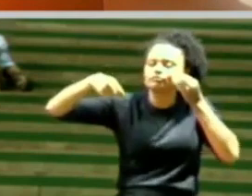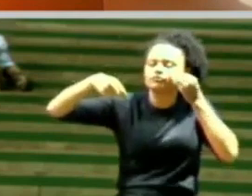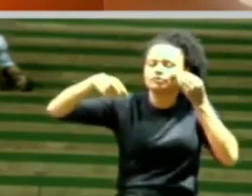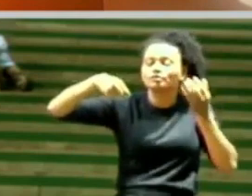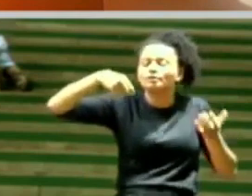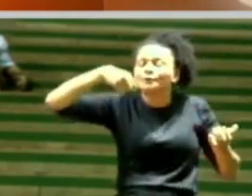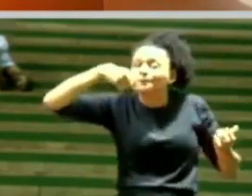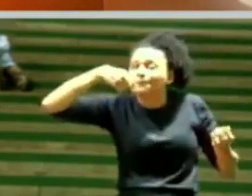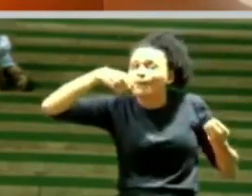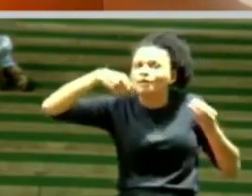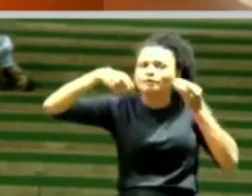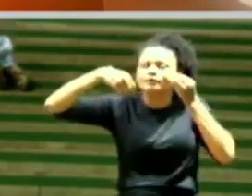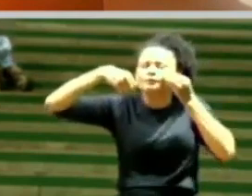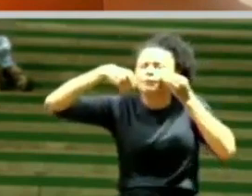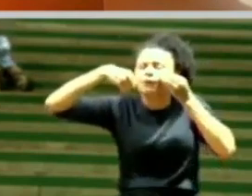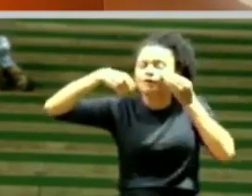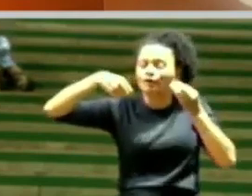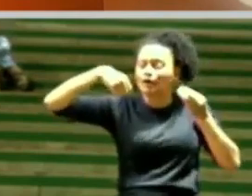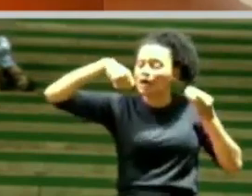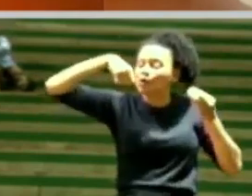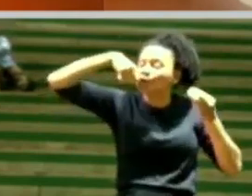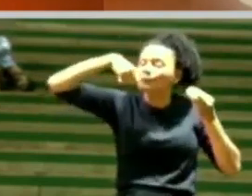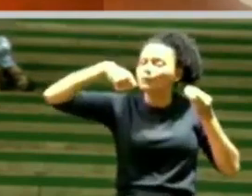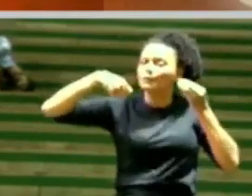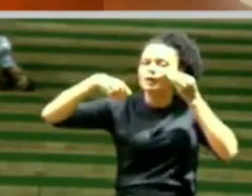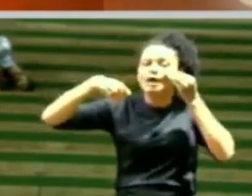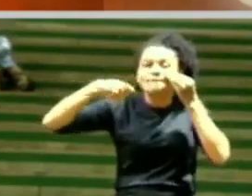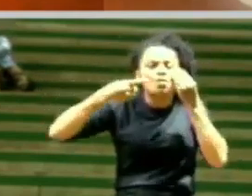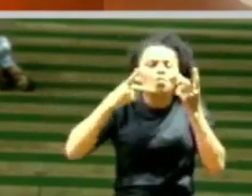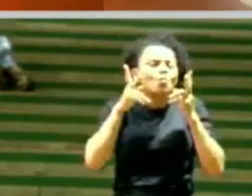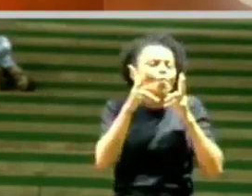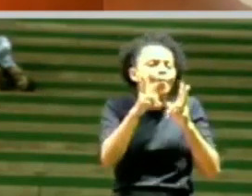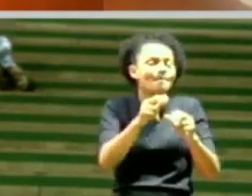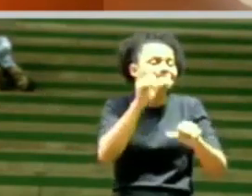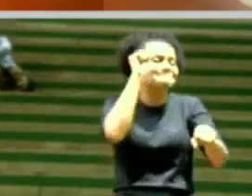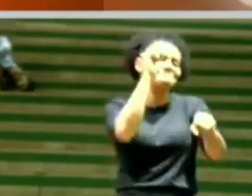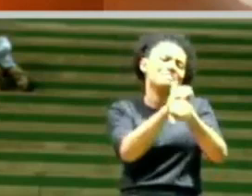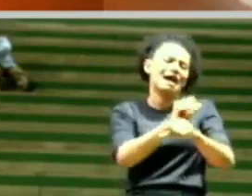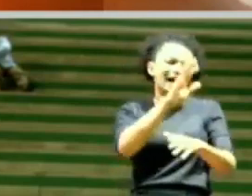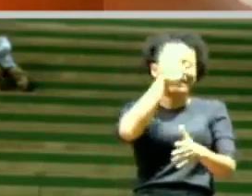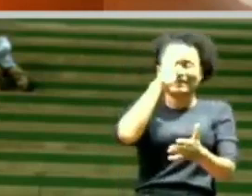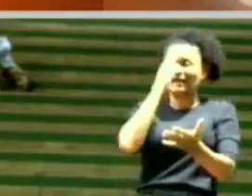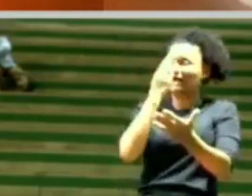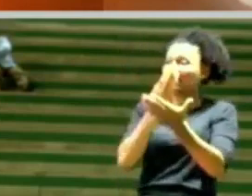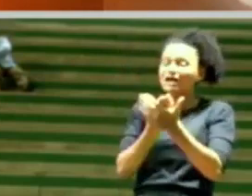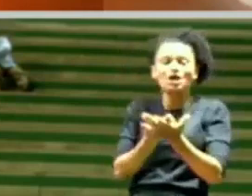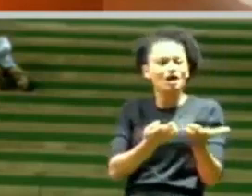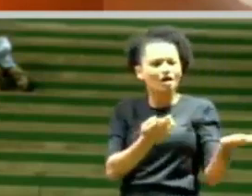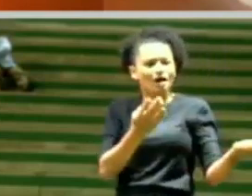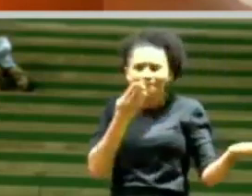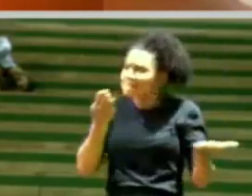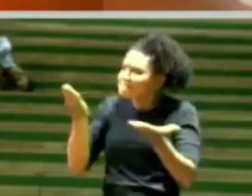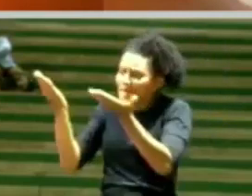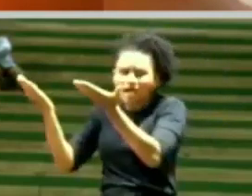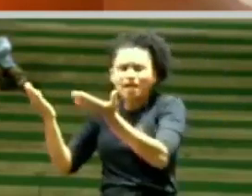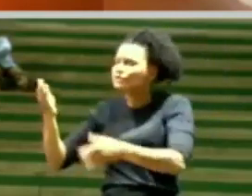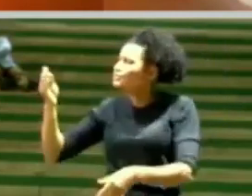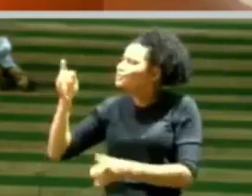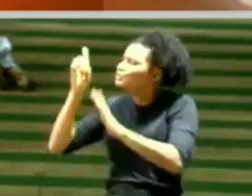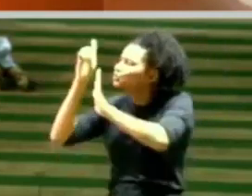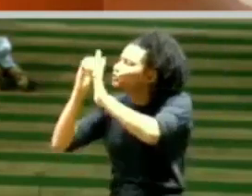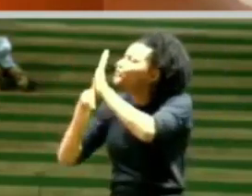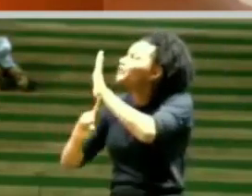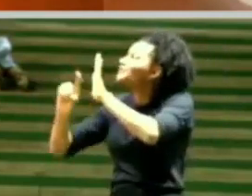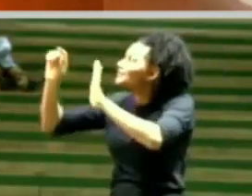aqui. Dá uma provada. O salmista está dizendo: pare de crer que ele está e peça para ele te dar o direito